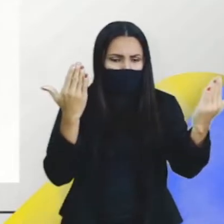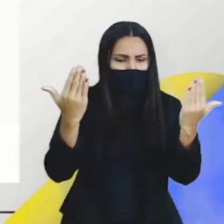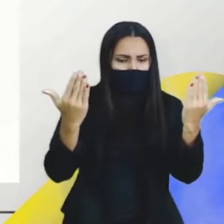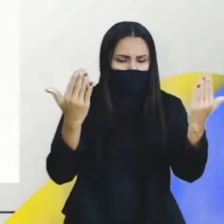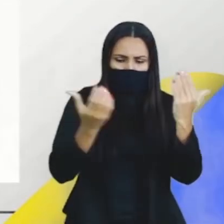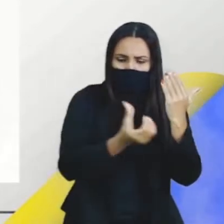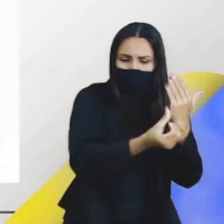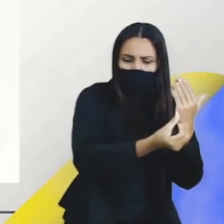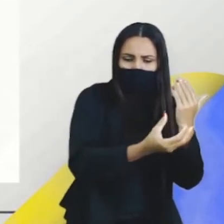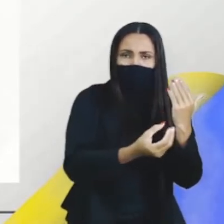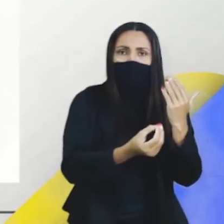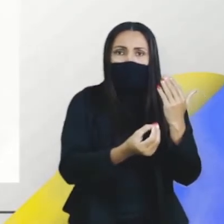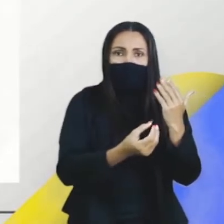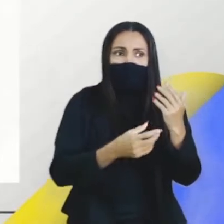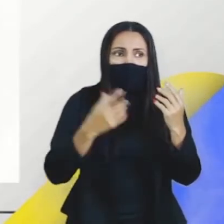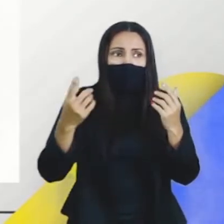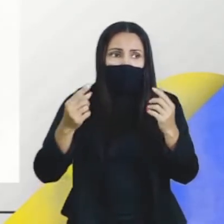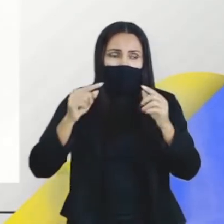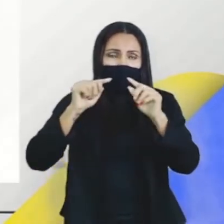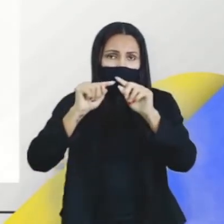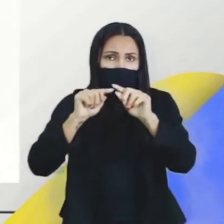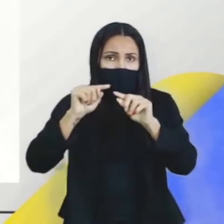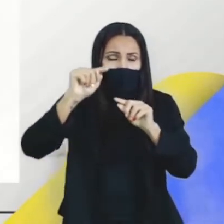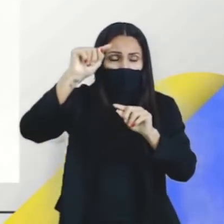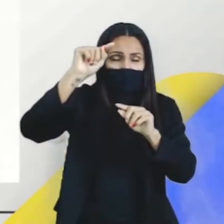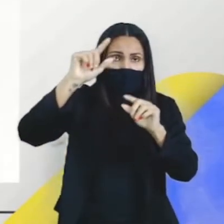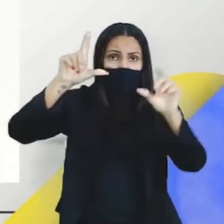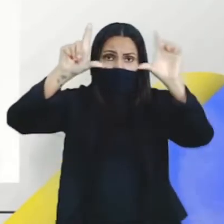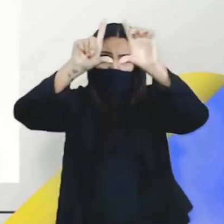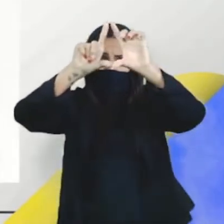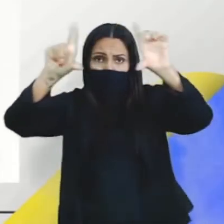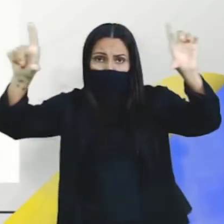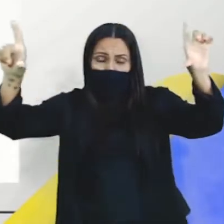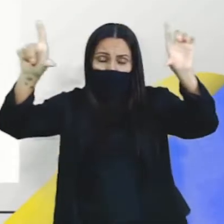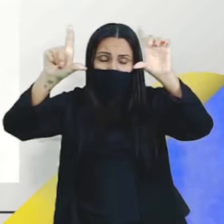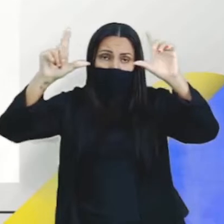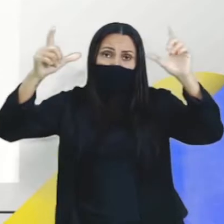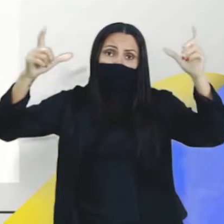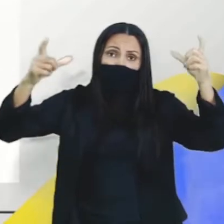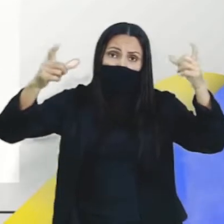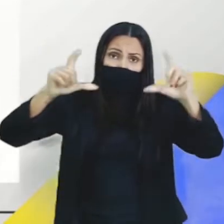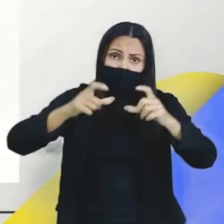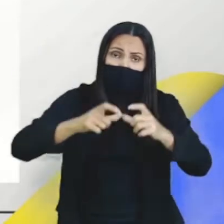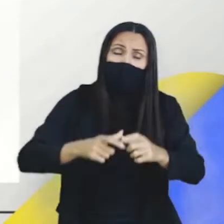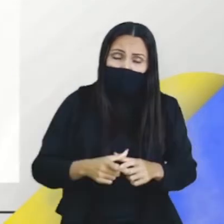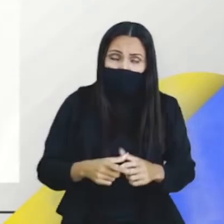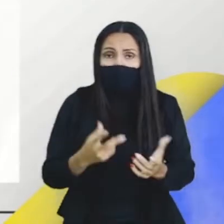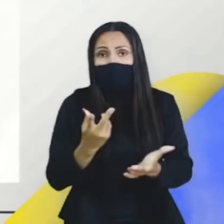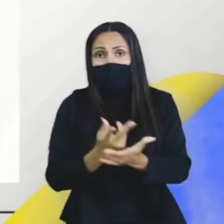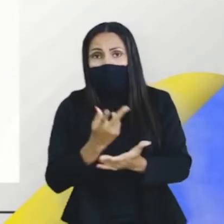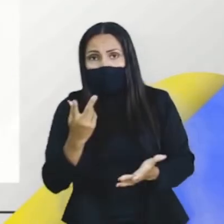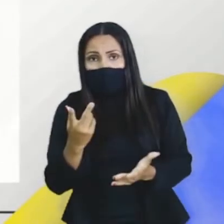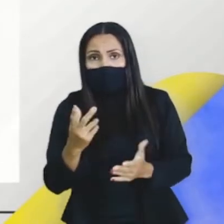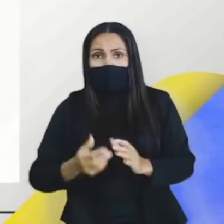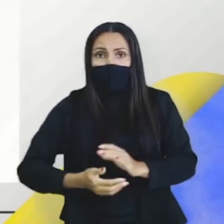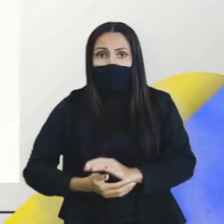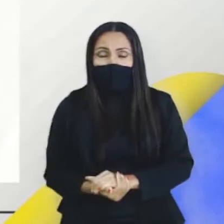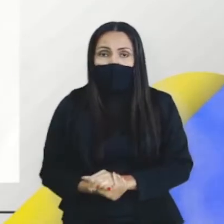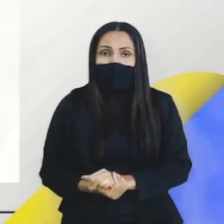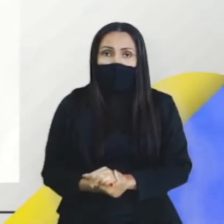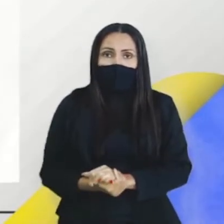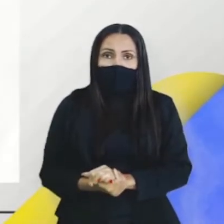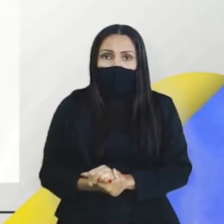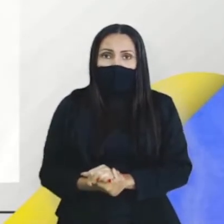graus. E nessa primeira fileira de cima, a redução que ocorre naturalmente no eixo de Y não está sendo